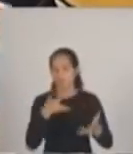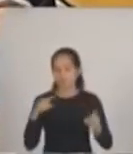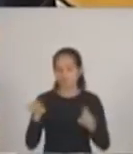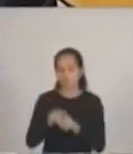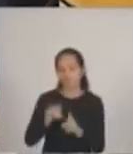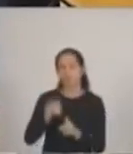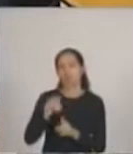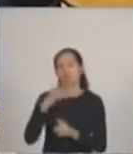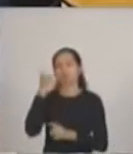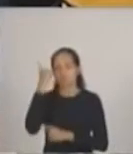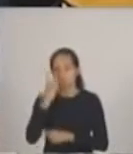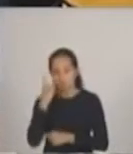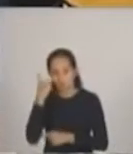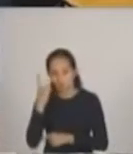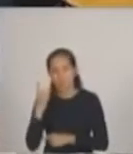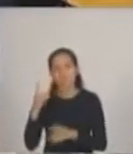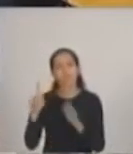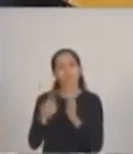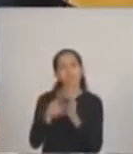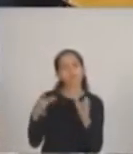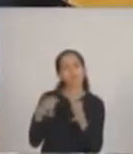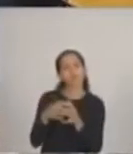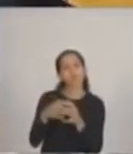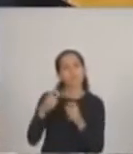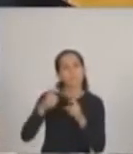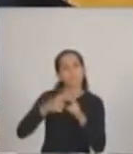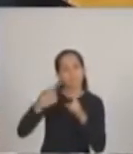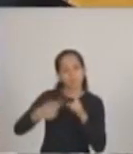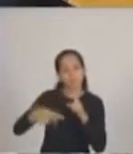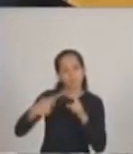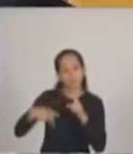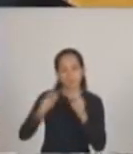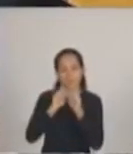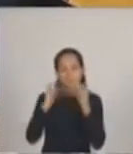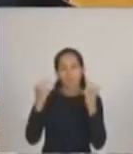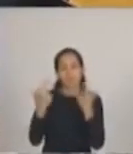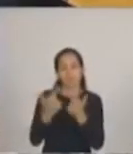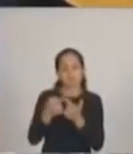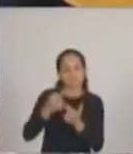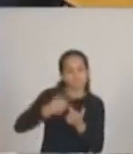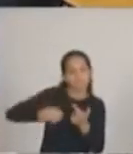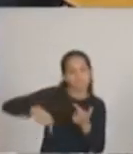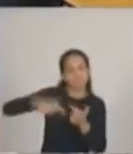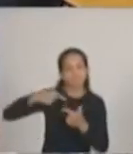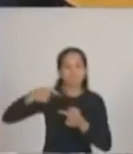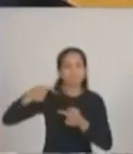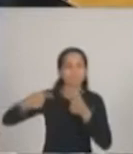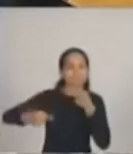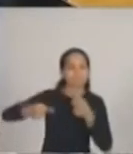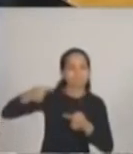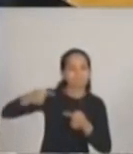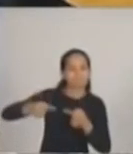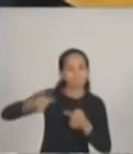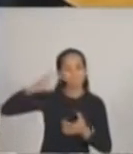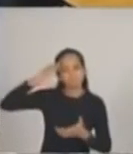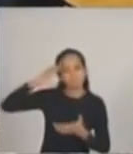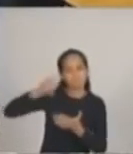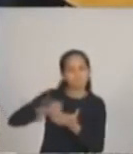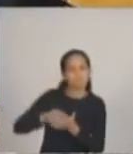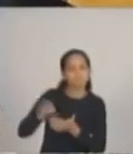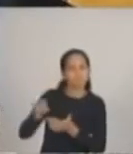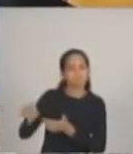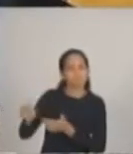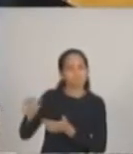juntamente com os médicos aqui da Assembleia, fazer essa indicação ao governo do Estado para que o